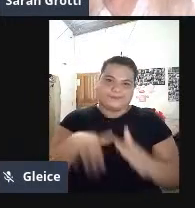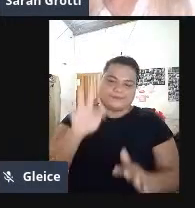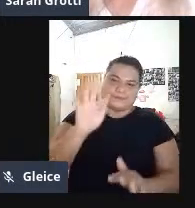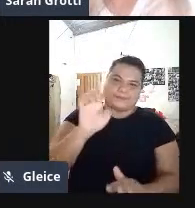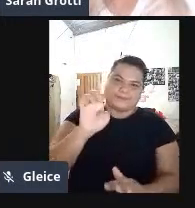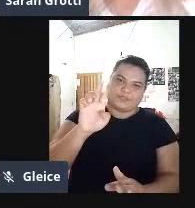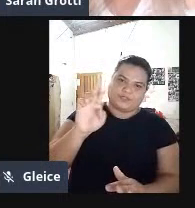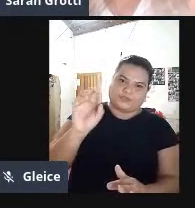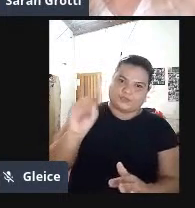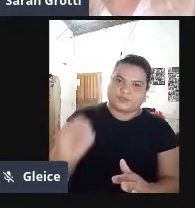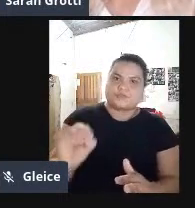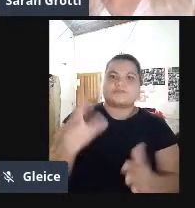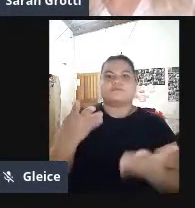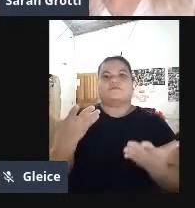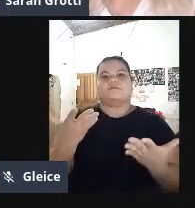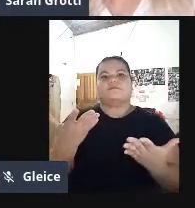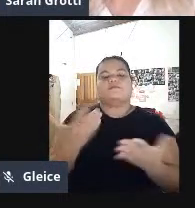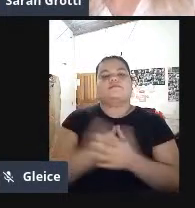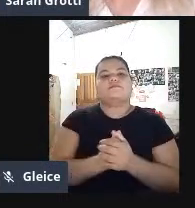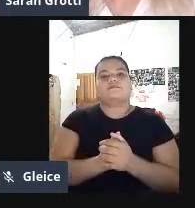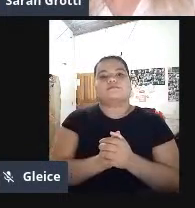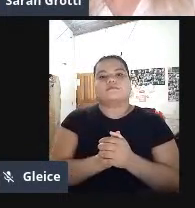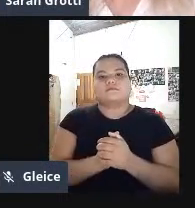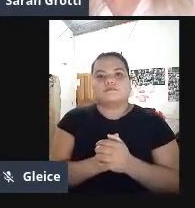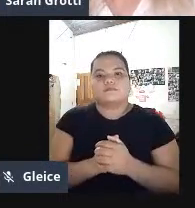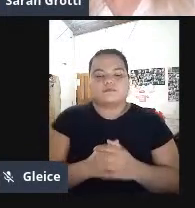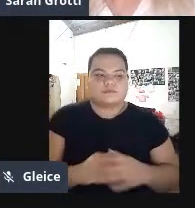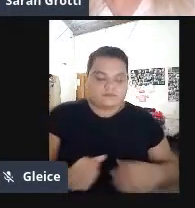minerais, como zinco, cobre e manganês.